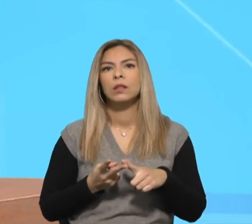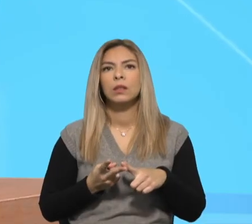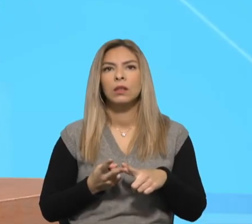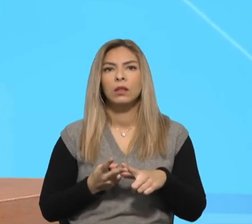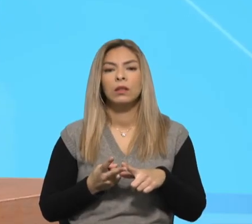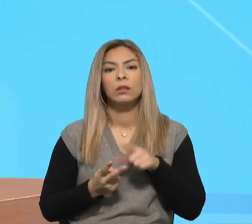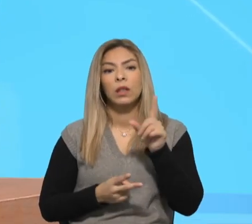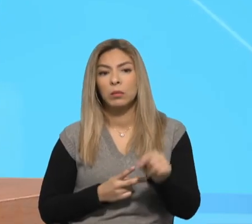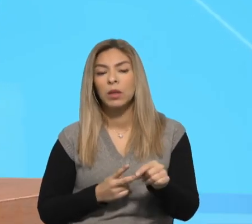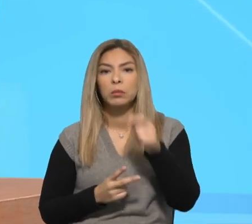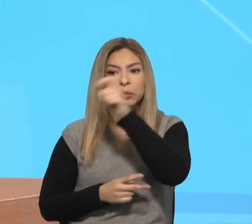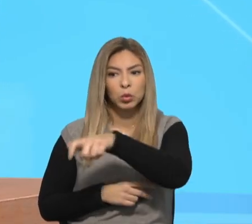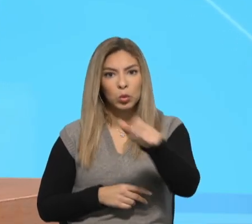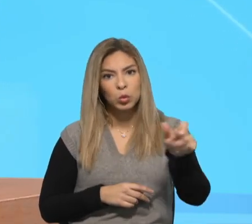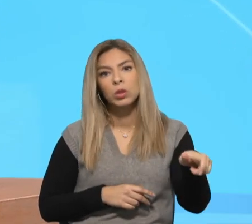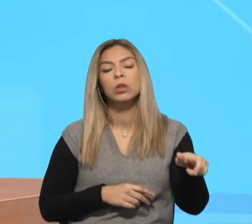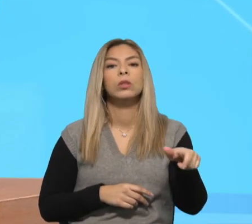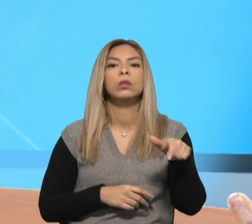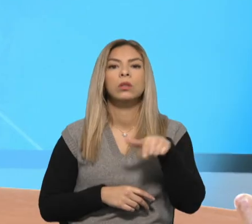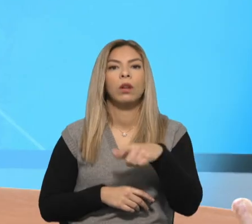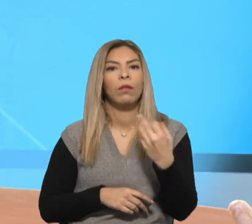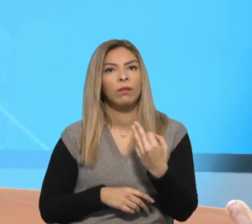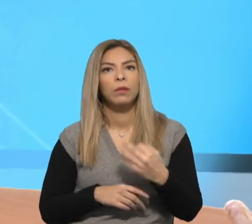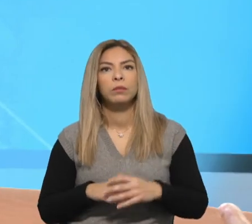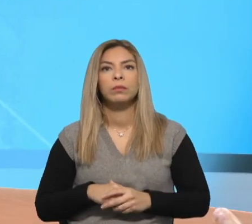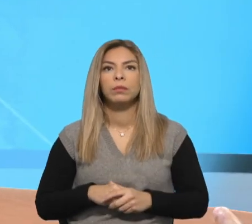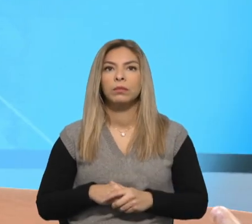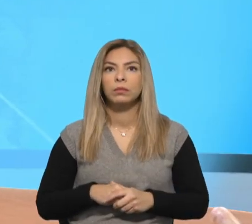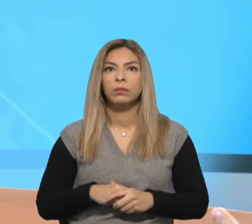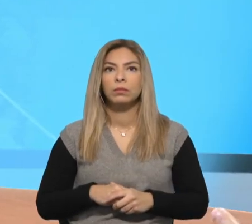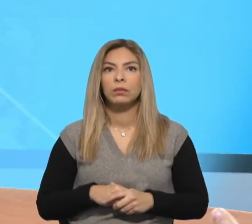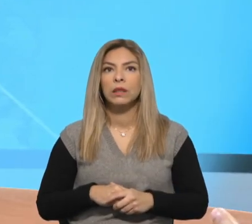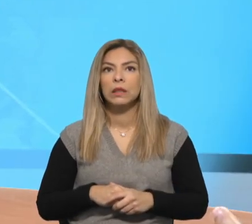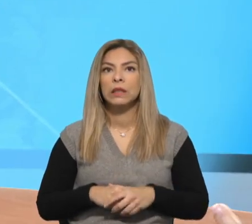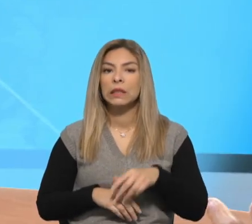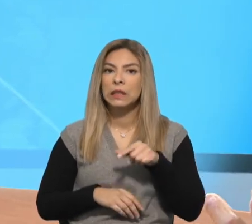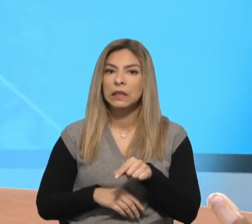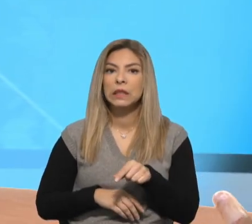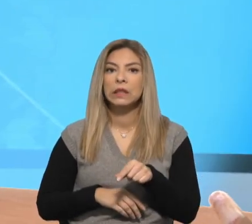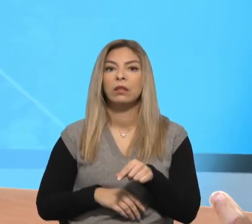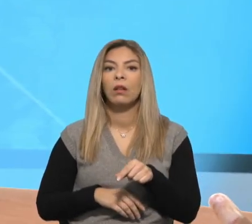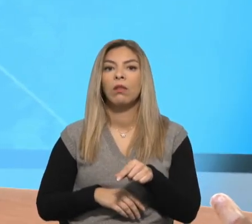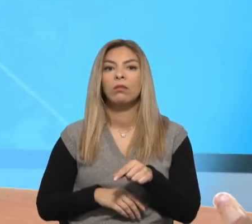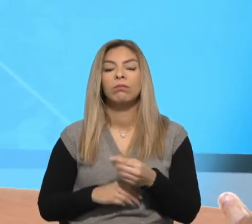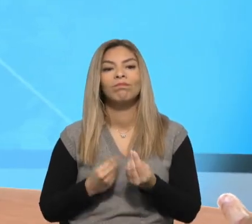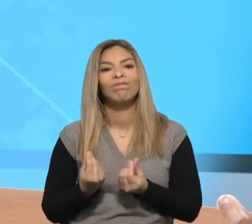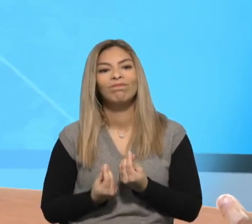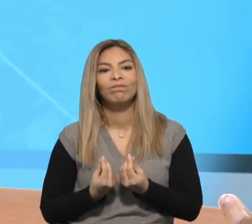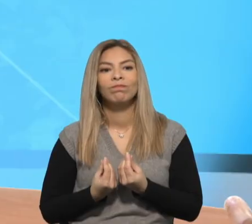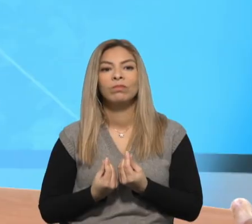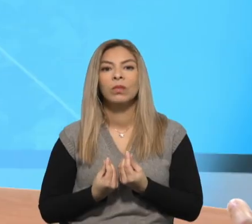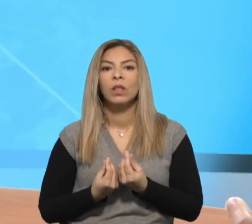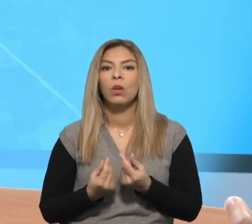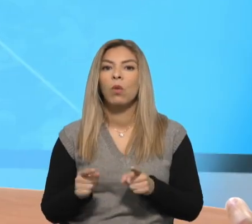também das pessoas dentro das empresas. Surge este concurso, digamos assim, que acaba por ser um estímulo a